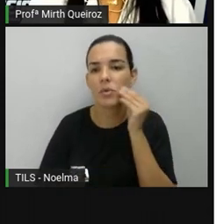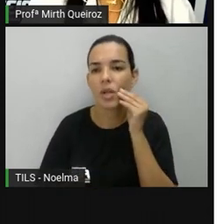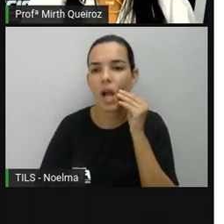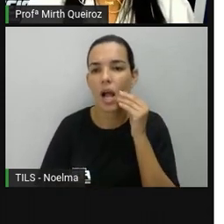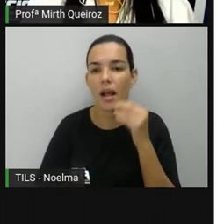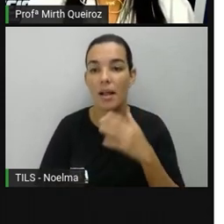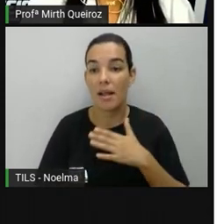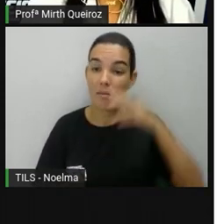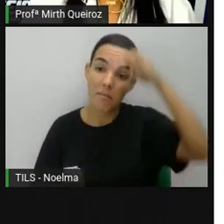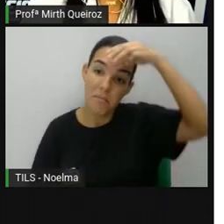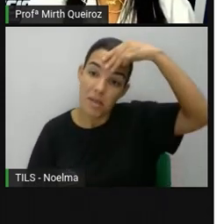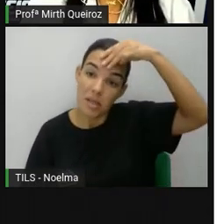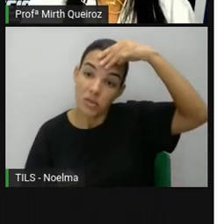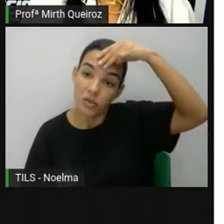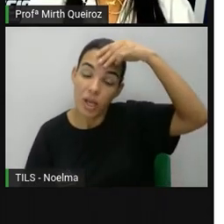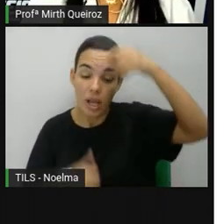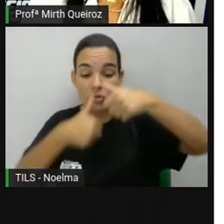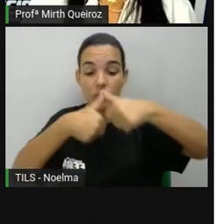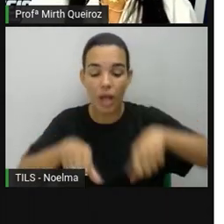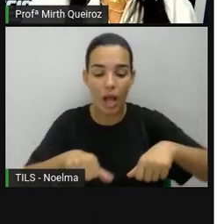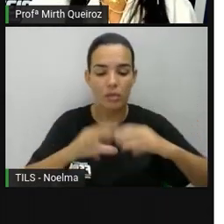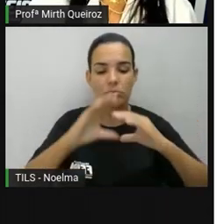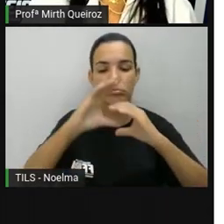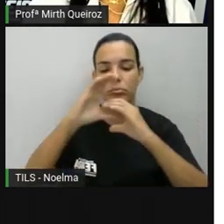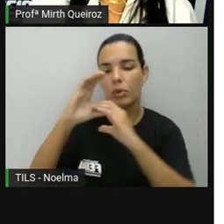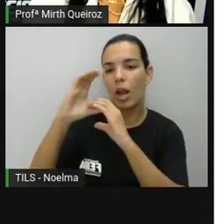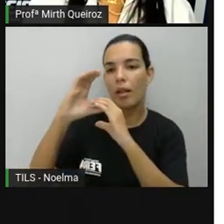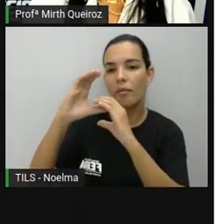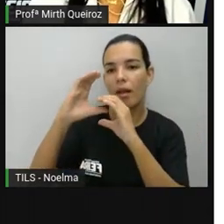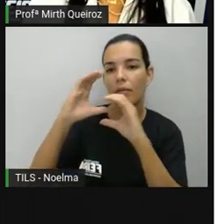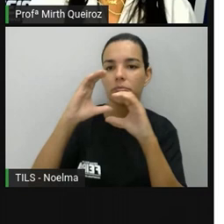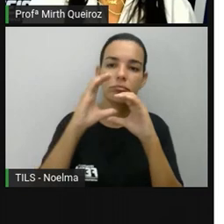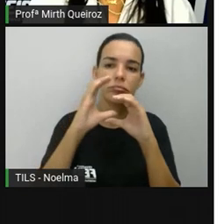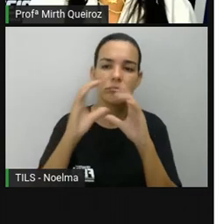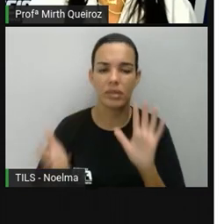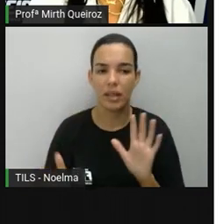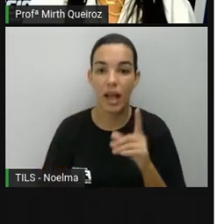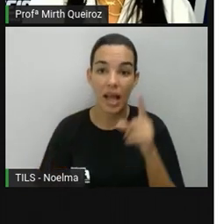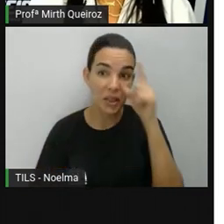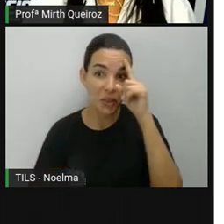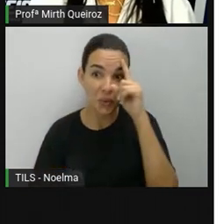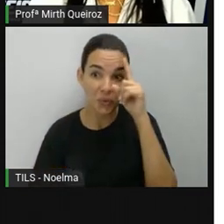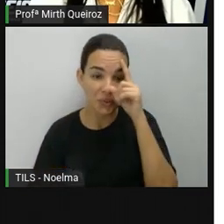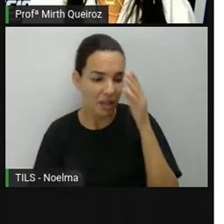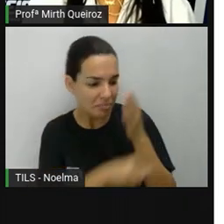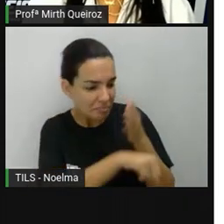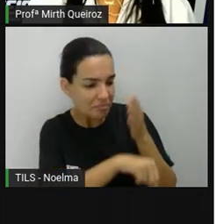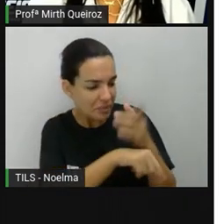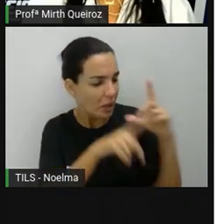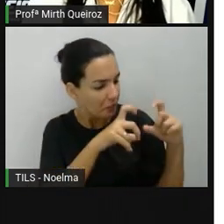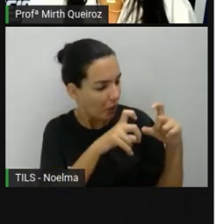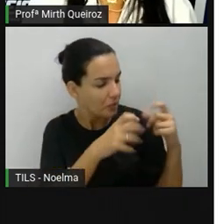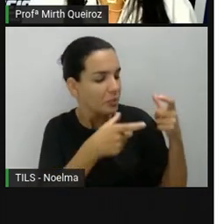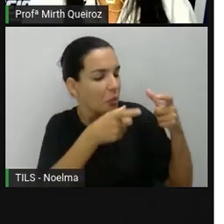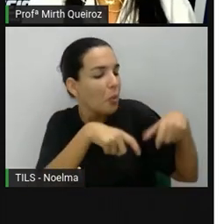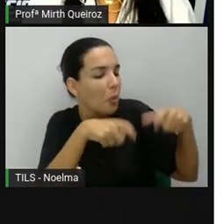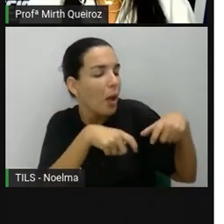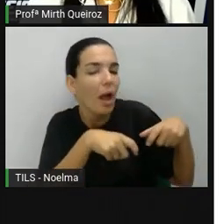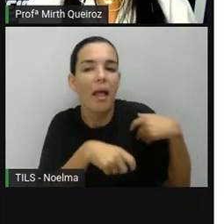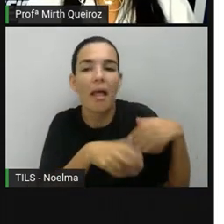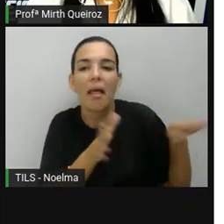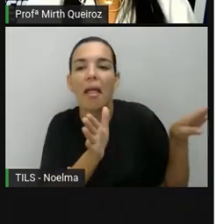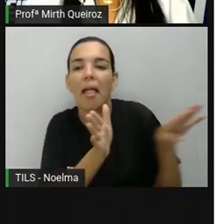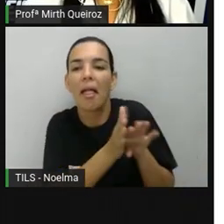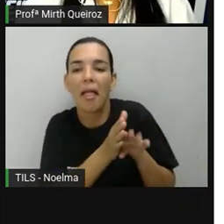shopping Boulevard, tal horário. Aí todo dia vocês colocam, né? Posta uma foto e coloca lá,